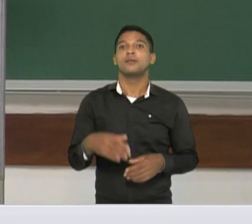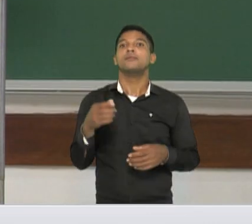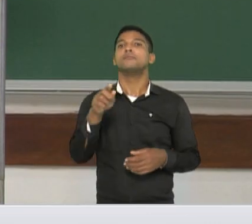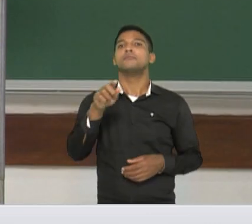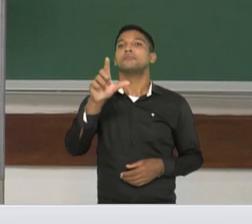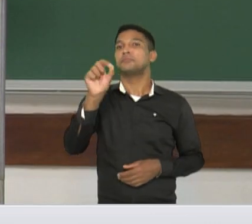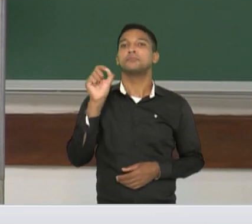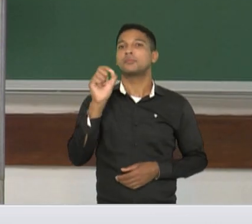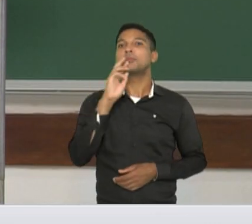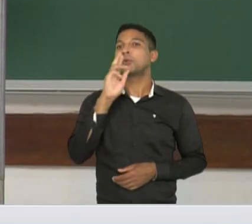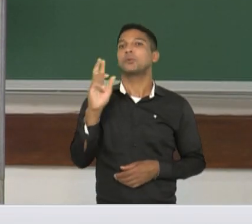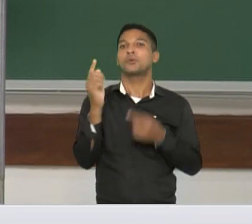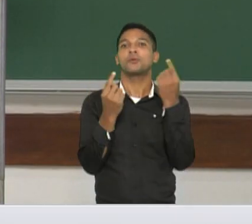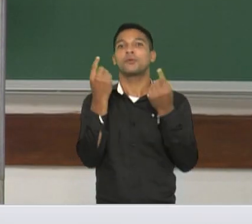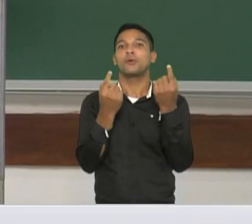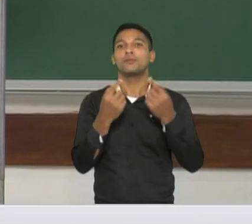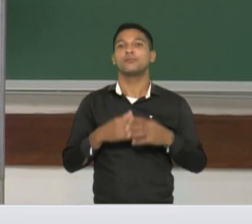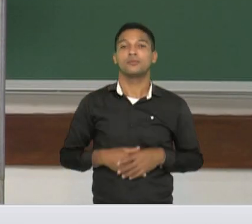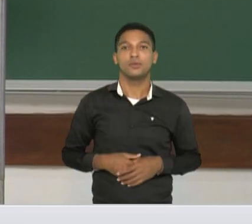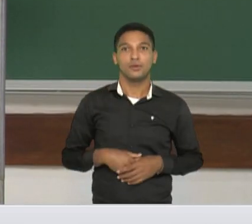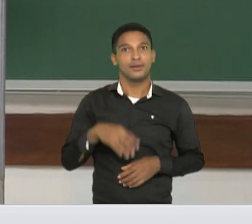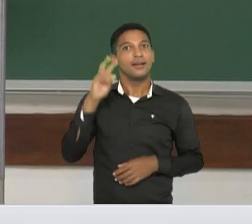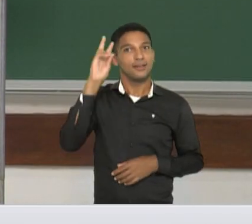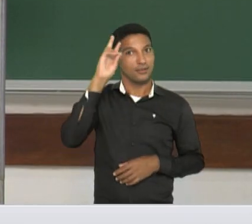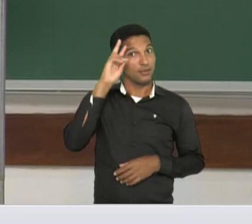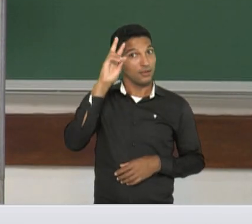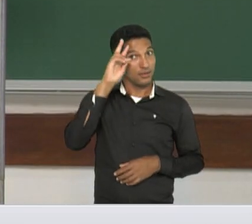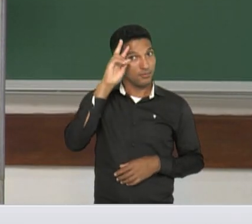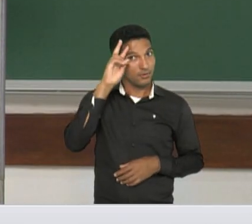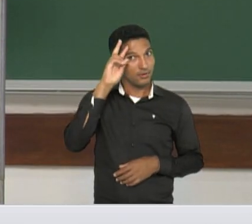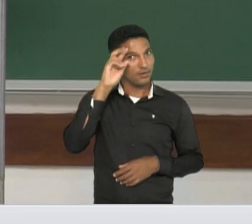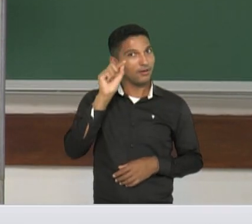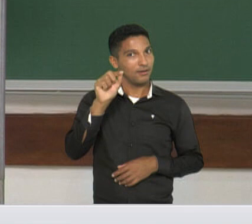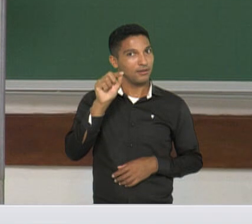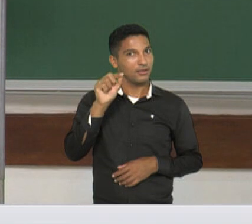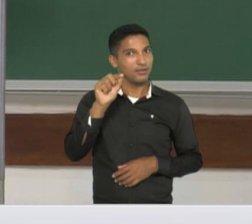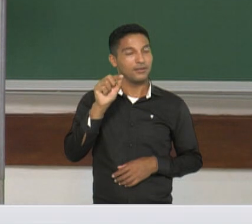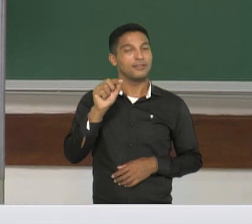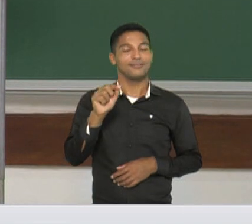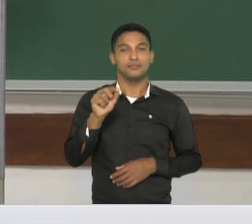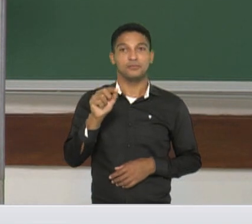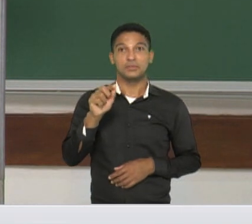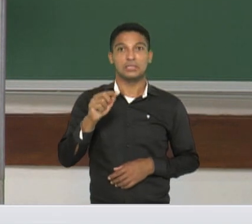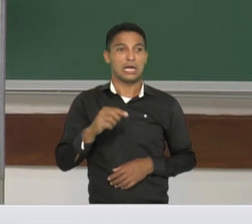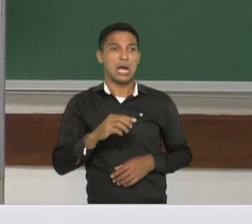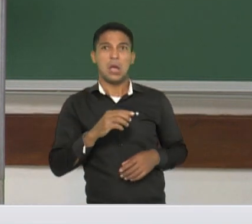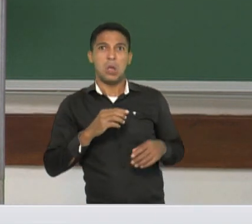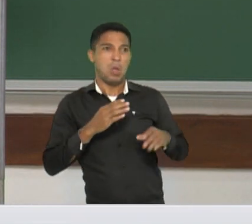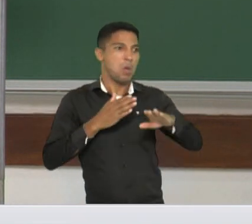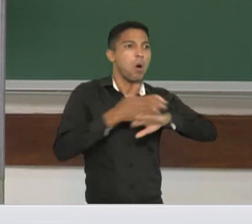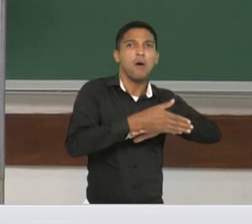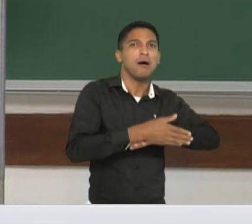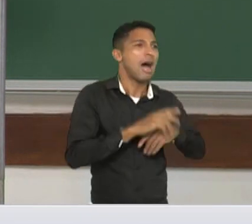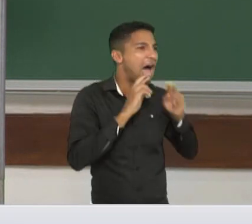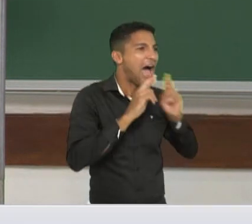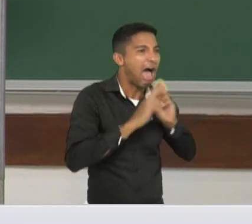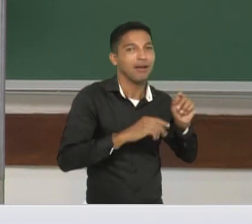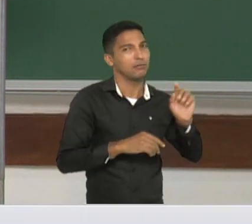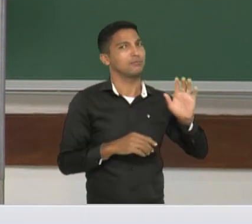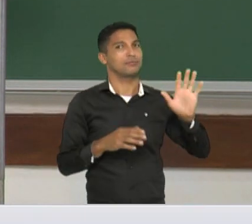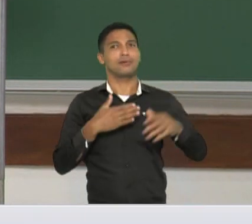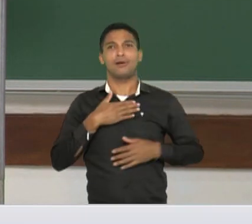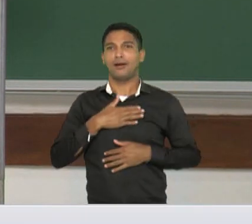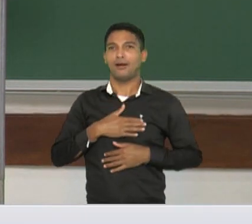E agora, o que você marcou? Lembre-se que é de início, hein? Não vai se estressar já de cara, tá bom? Qual é o primeiro passo quando um barulho